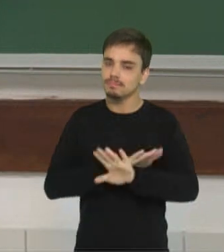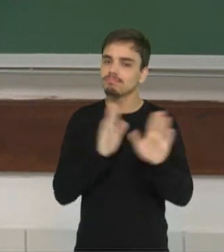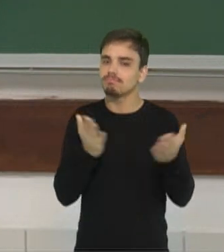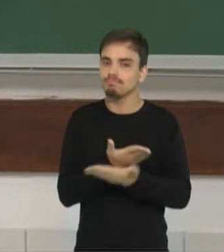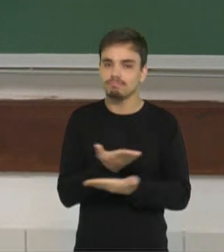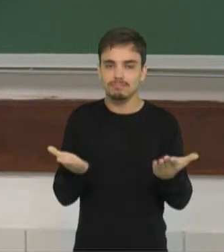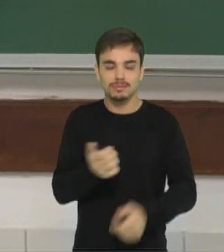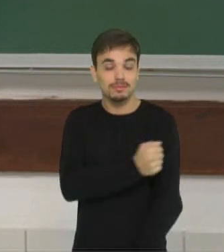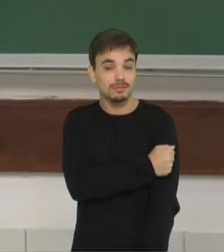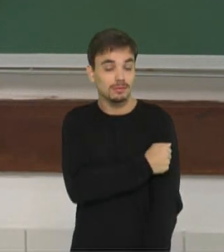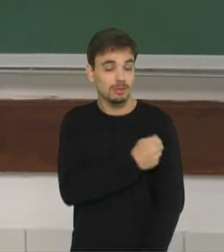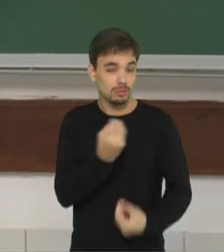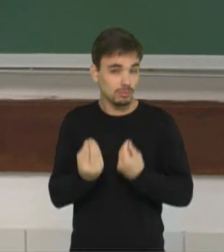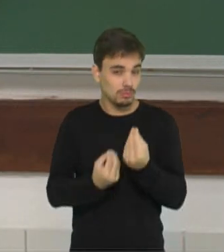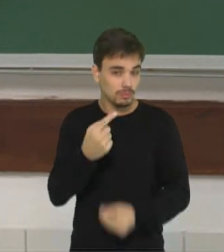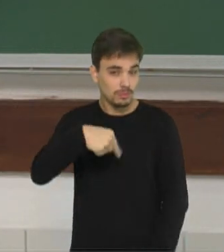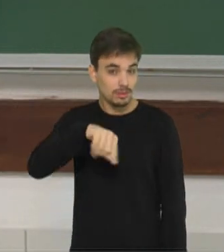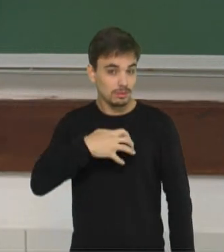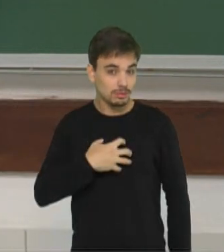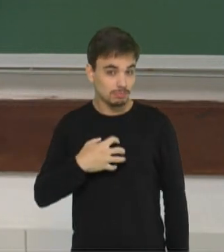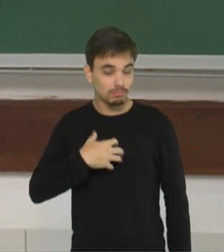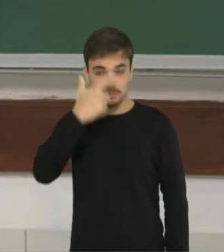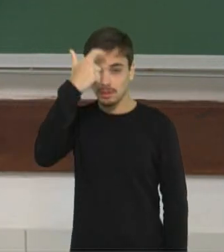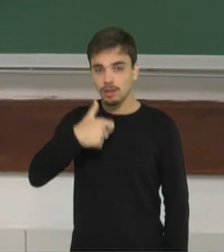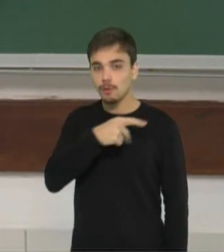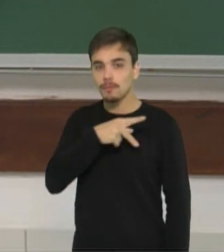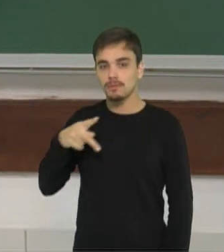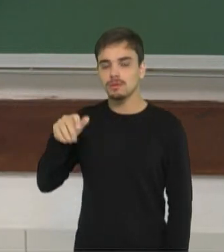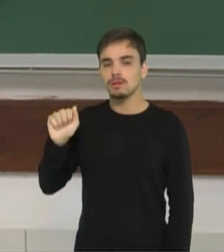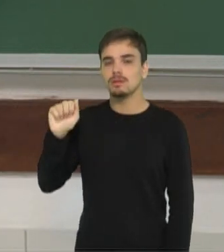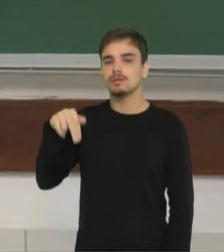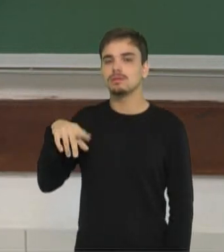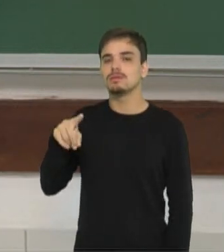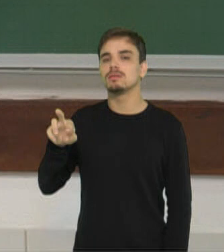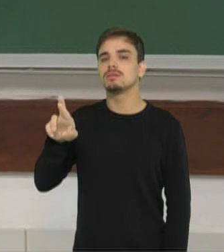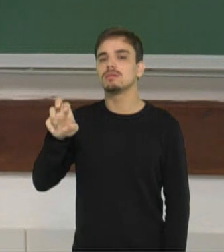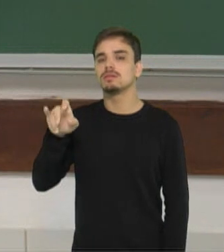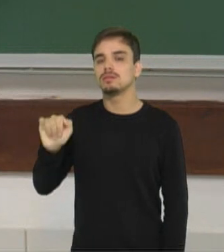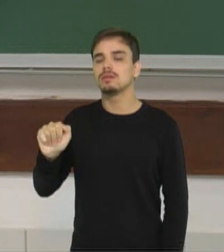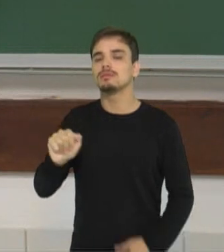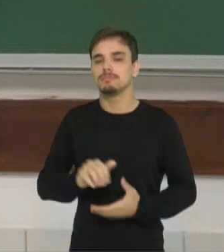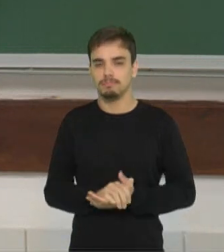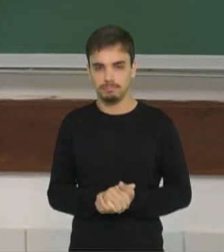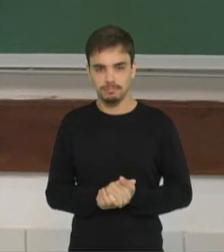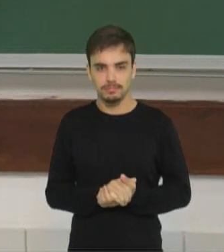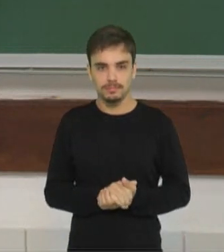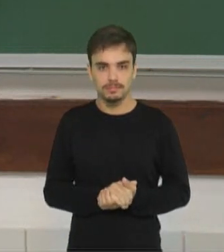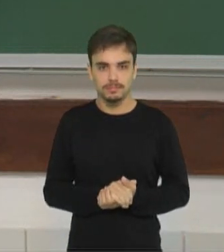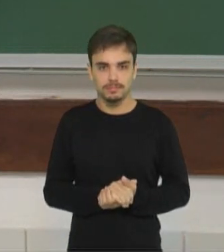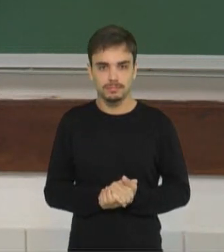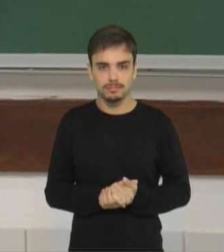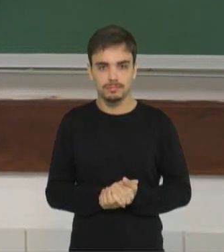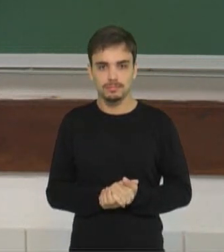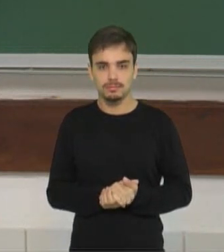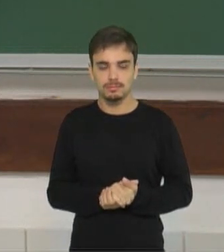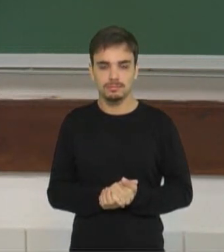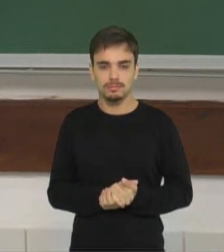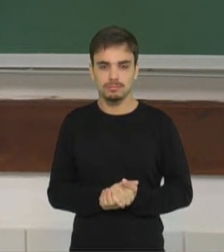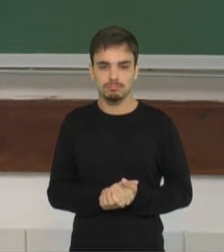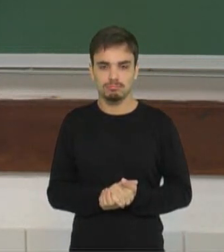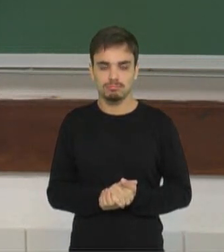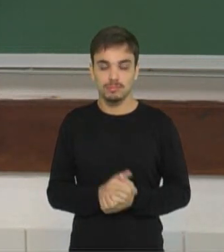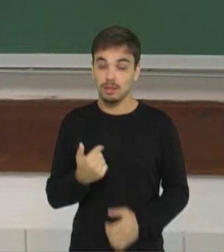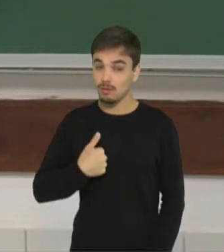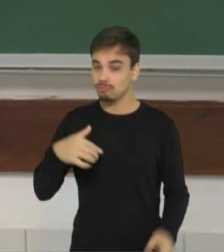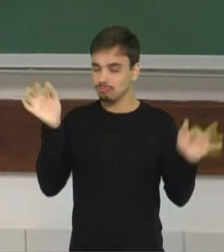Hello students, how are you? I'm teacher Andrea and I'm here for one more English class with you. Estou